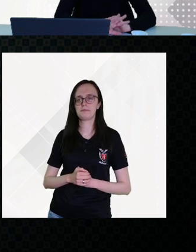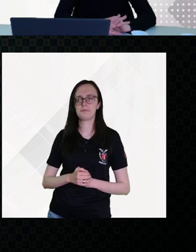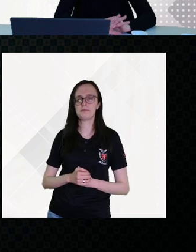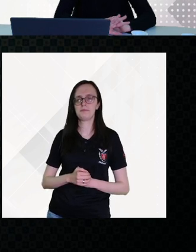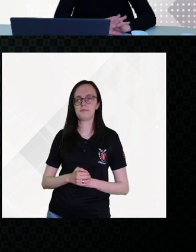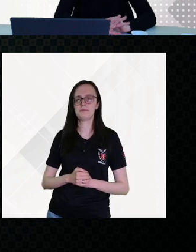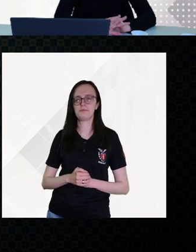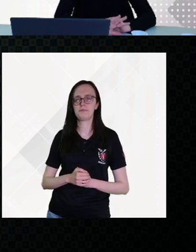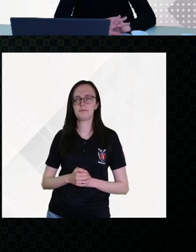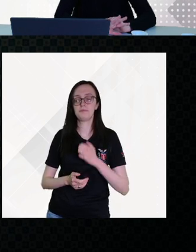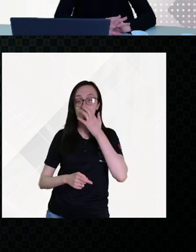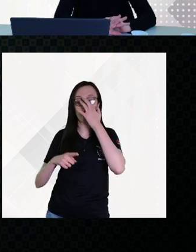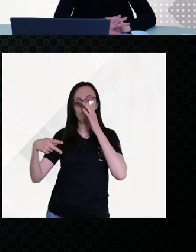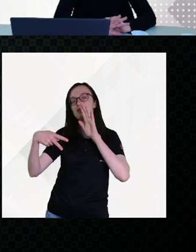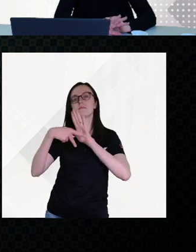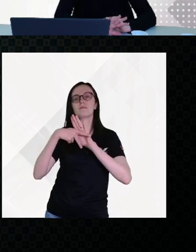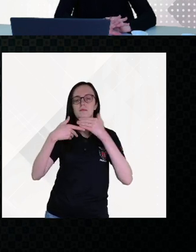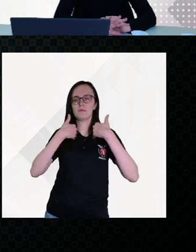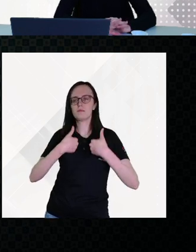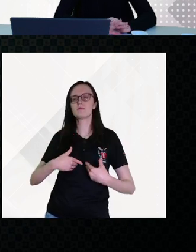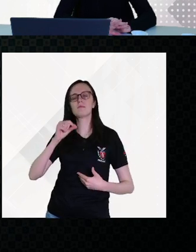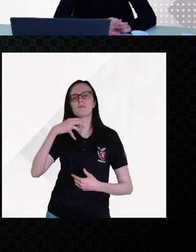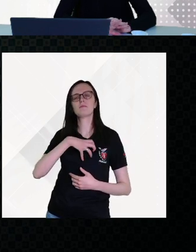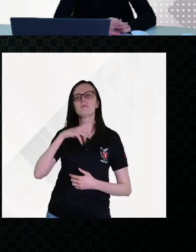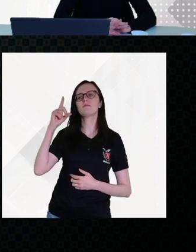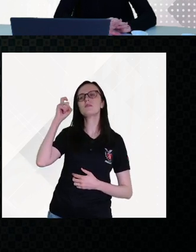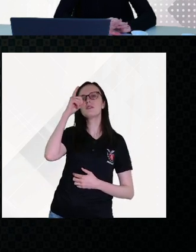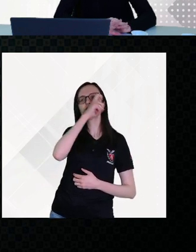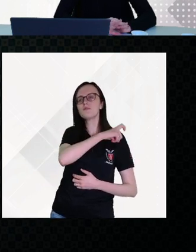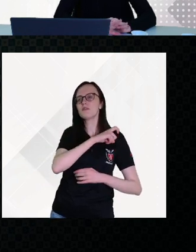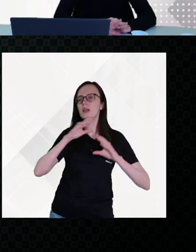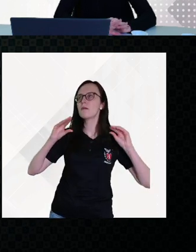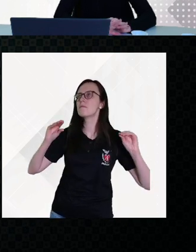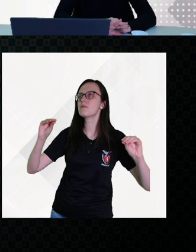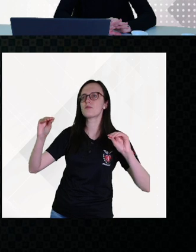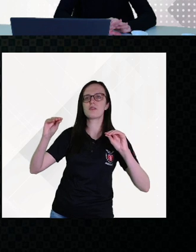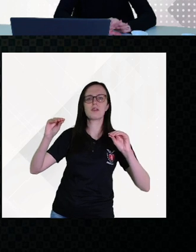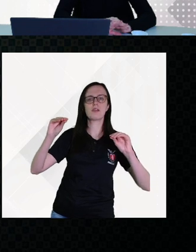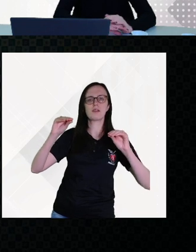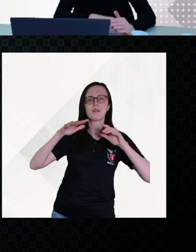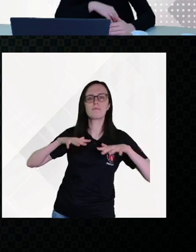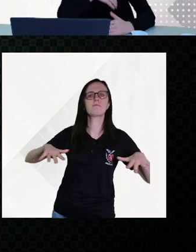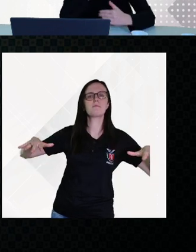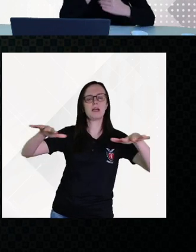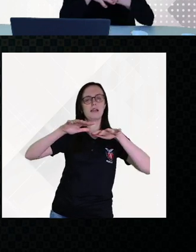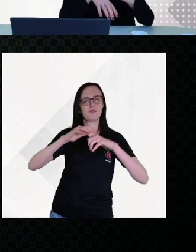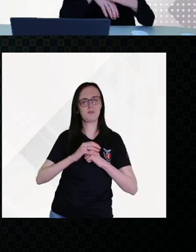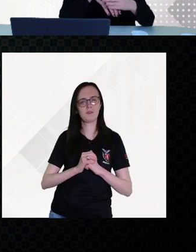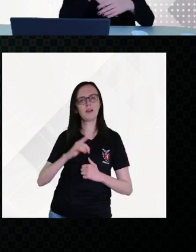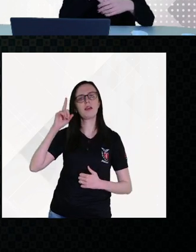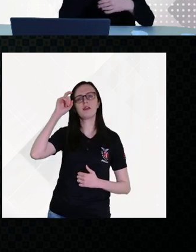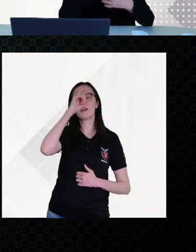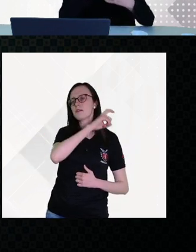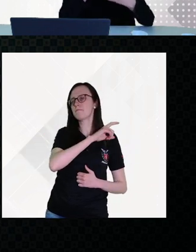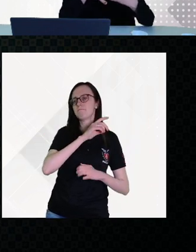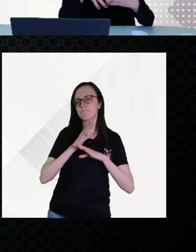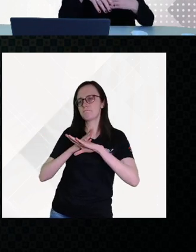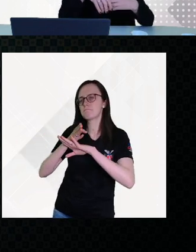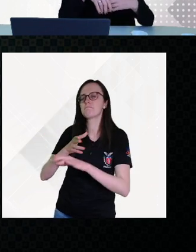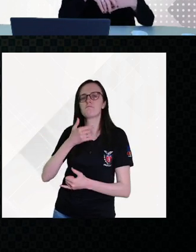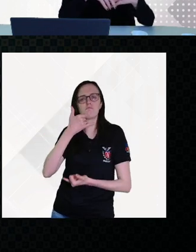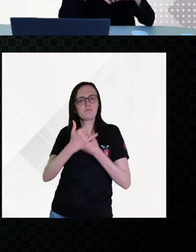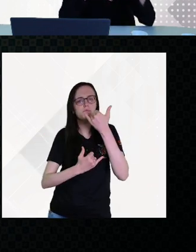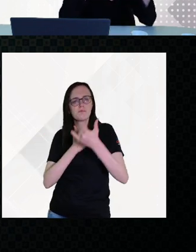esse comprometimento físico, uma dificuldade de exploração do ambiente, né? O que a gente vinha falando. Dificuldade de explorar o ambiente, de